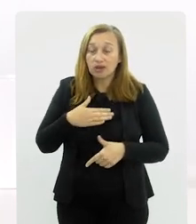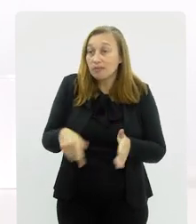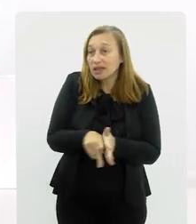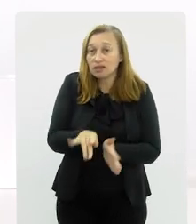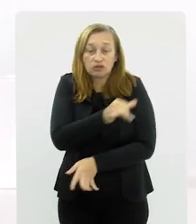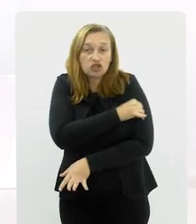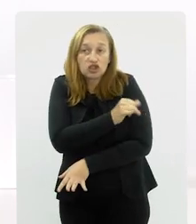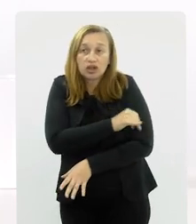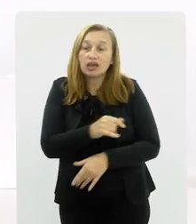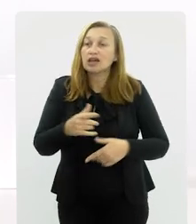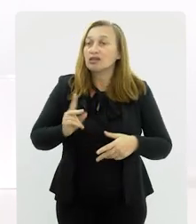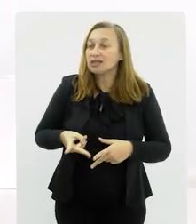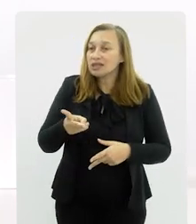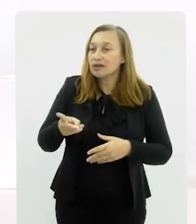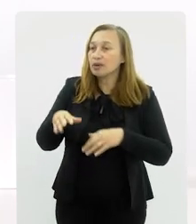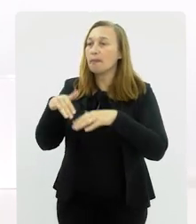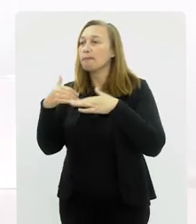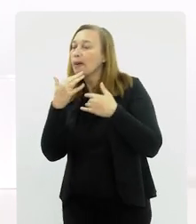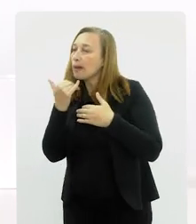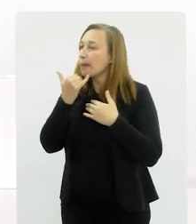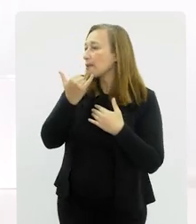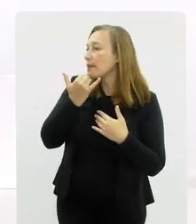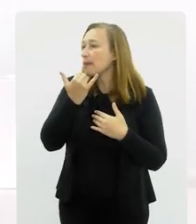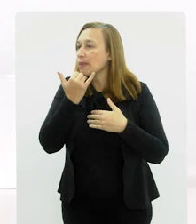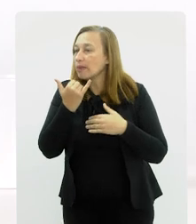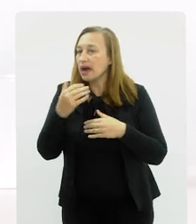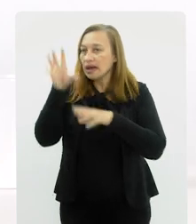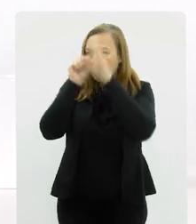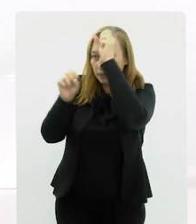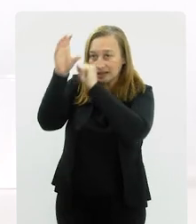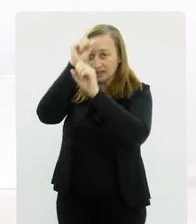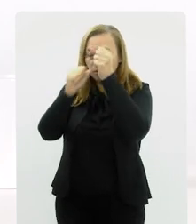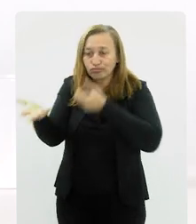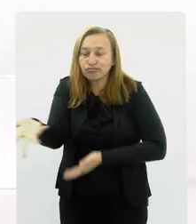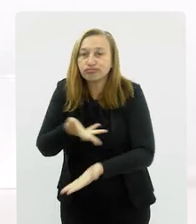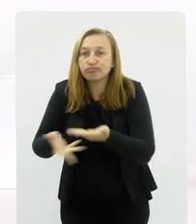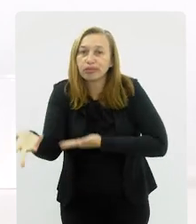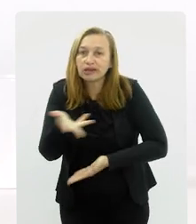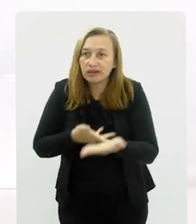Janeiro. Então vira e mexe, a gente vem trocar figurinha, conversar e aprender um pouco, né?